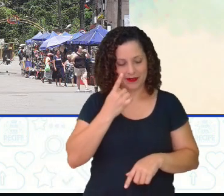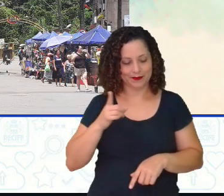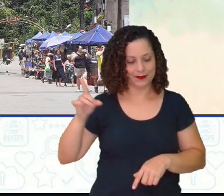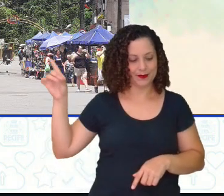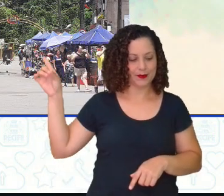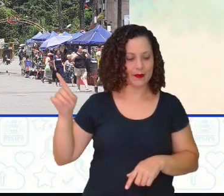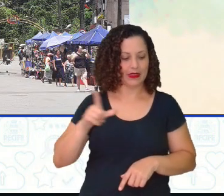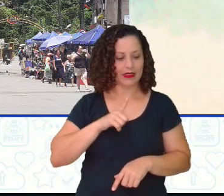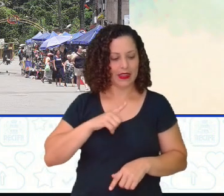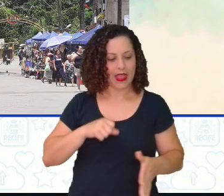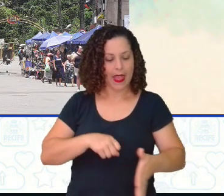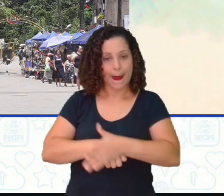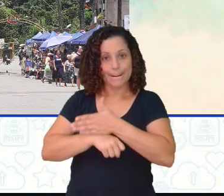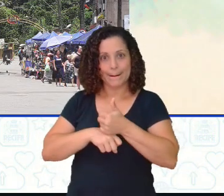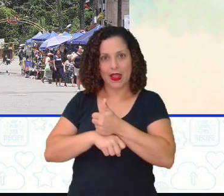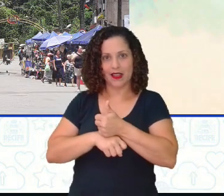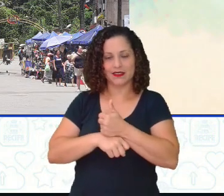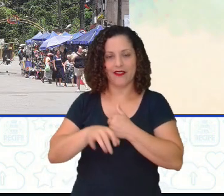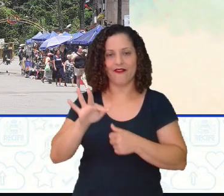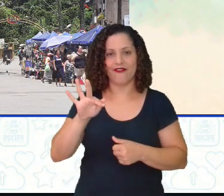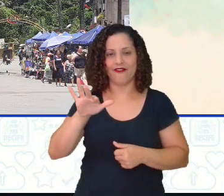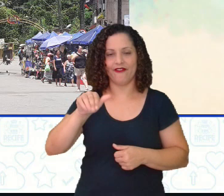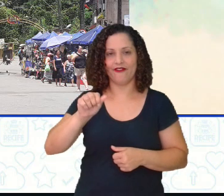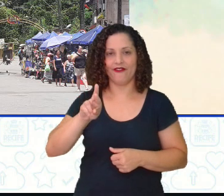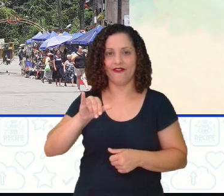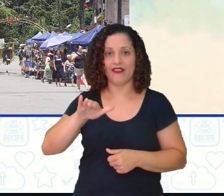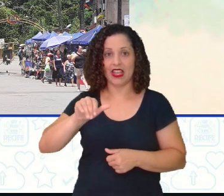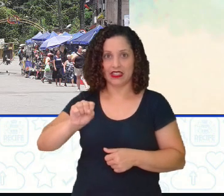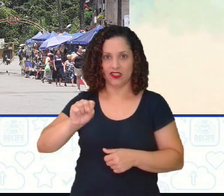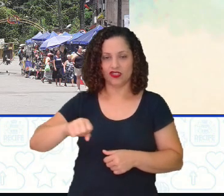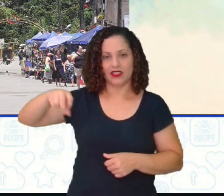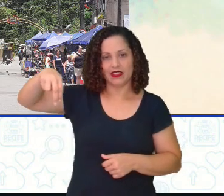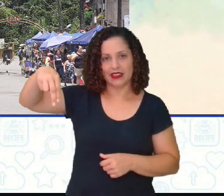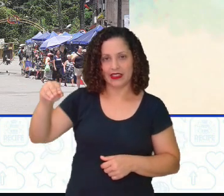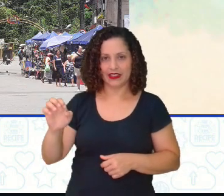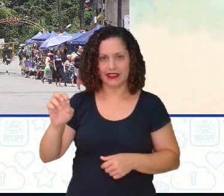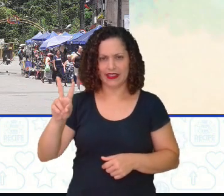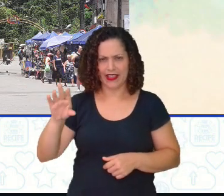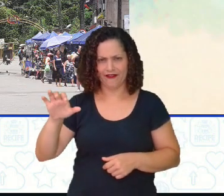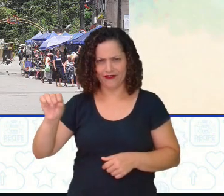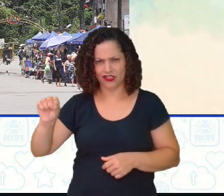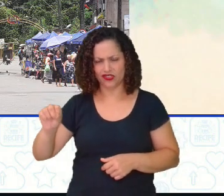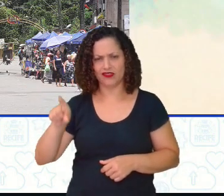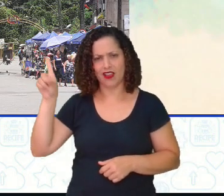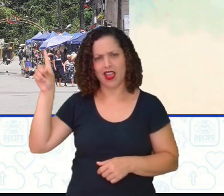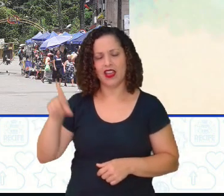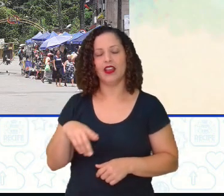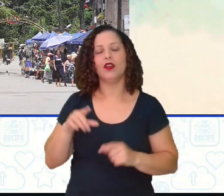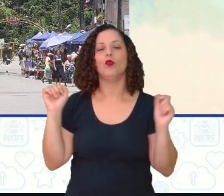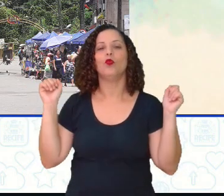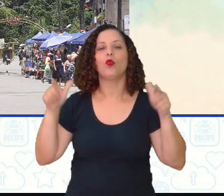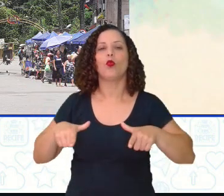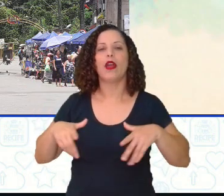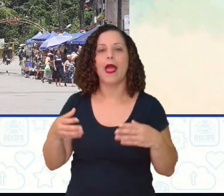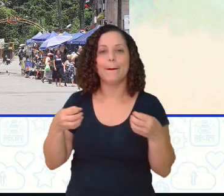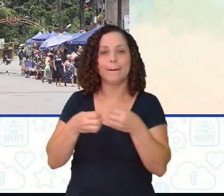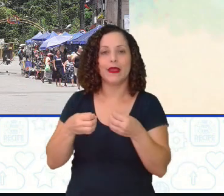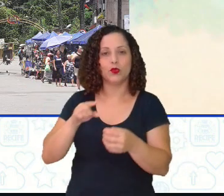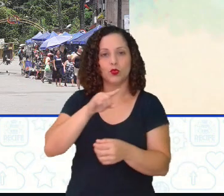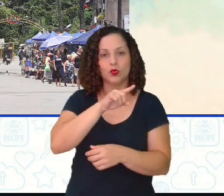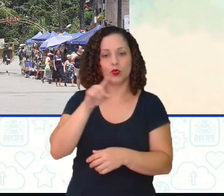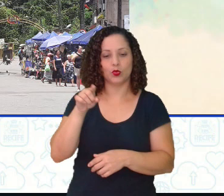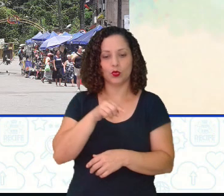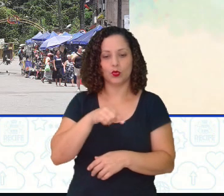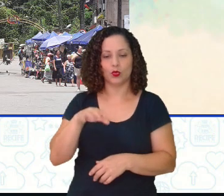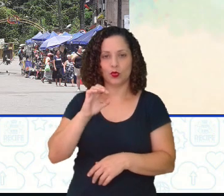a Praça Farias Neves, que fica lá em Dois Irmãos, bem pertinho, né, do Horto de Dois Irmãos. O